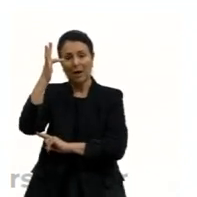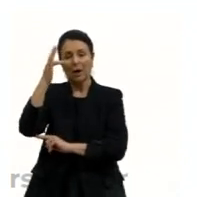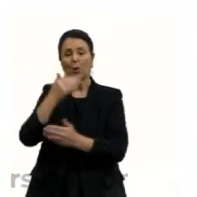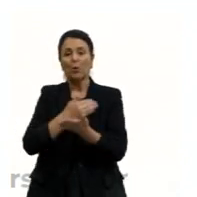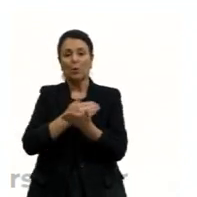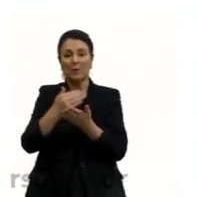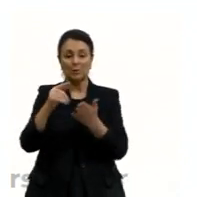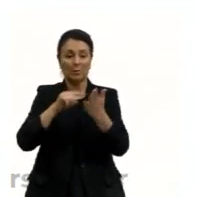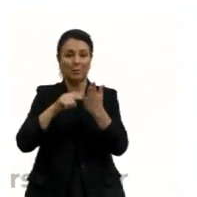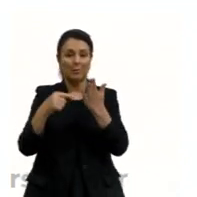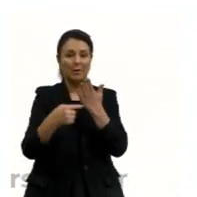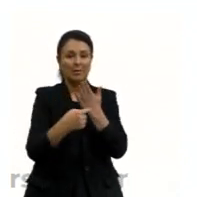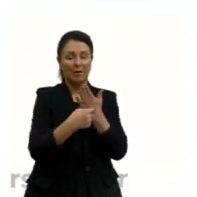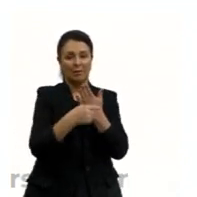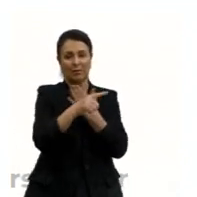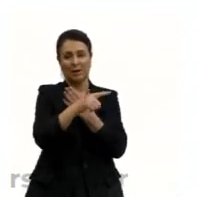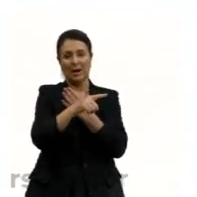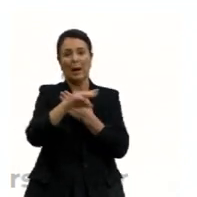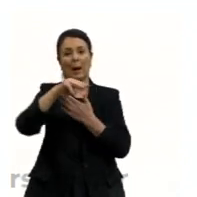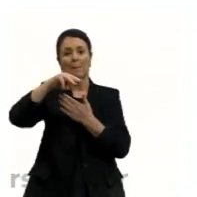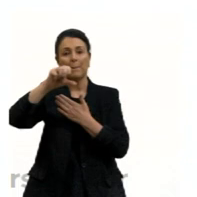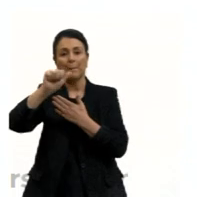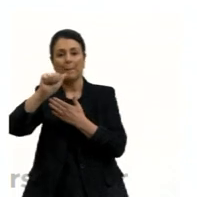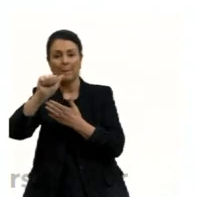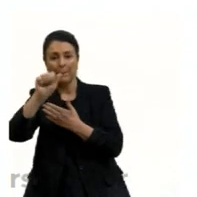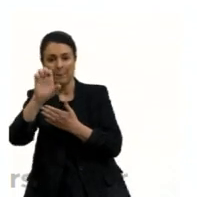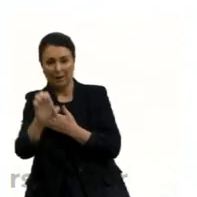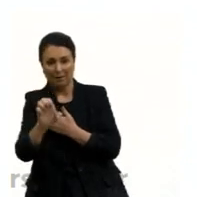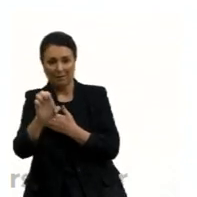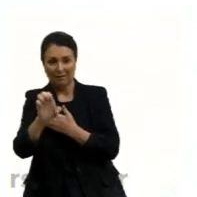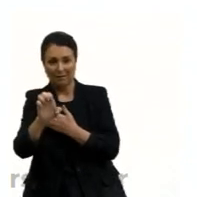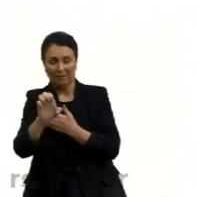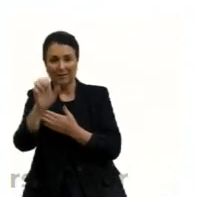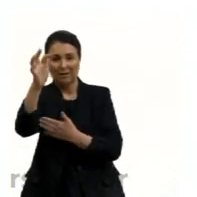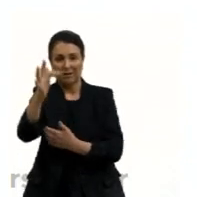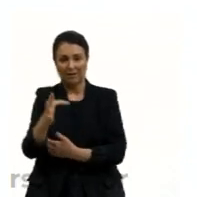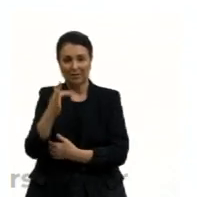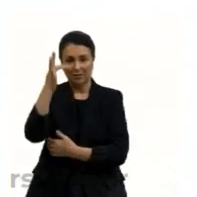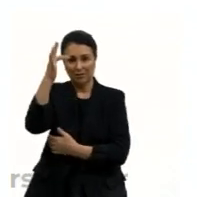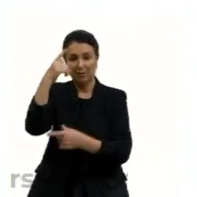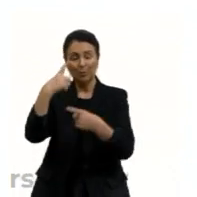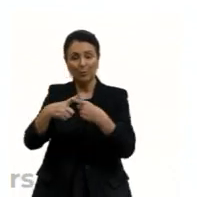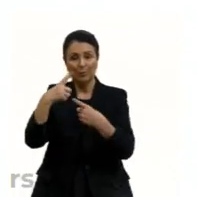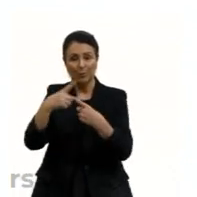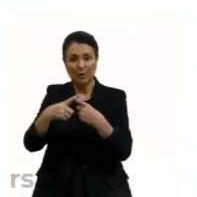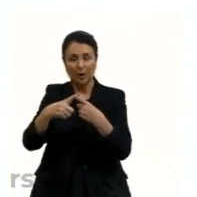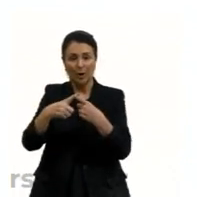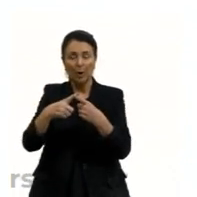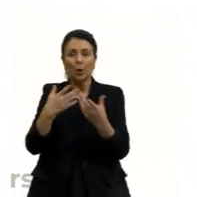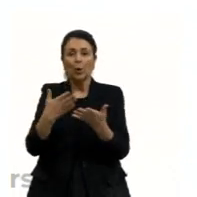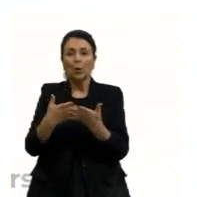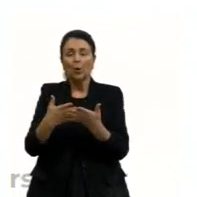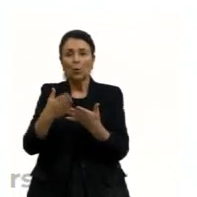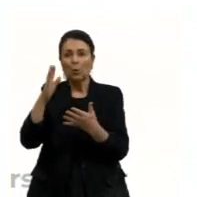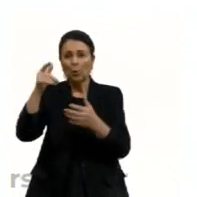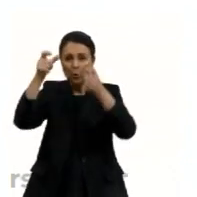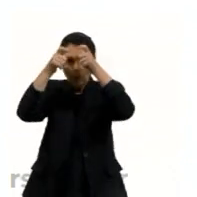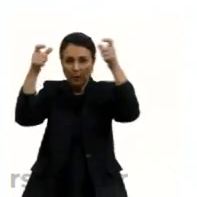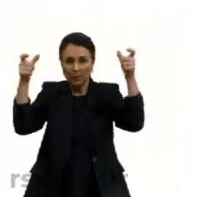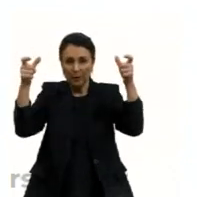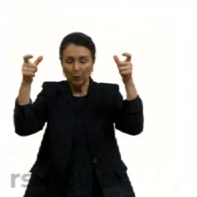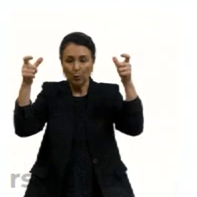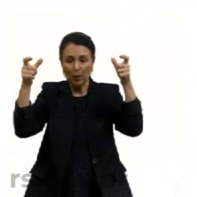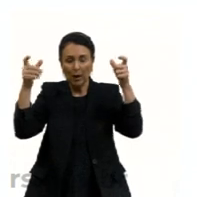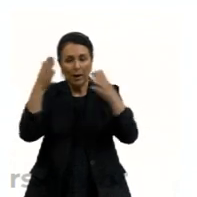a mãe da filosofia porque no início existia o conhecimento era ele era totalizante aí tiver a palavra filosofia esse